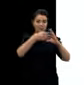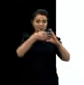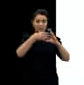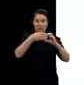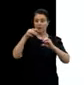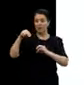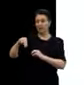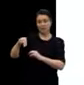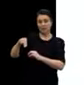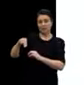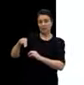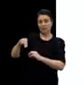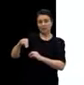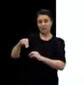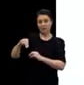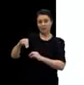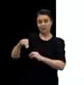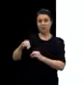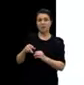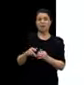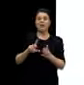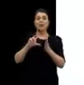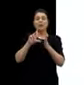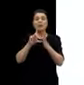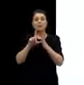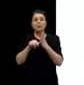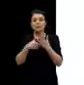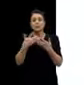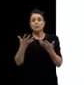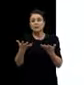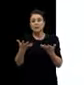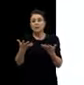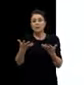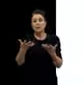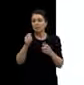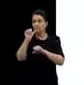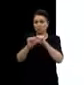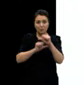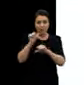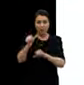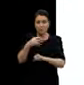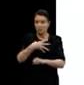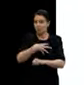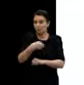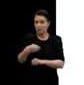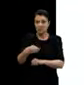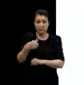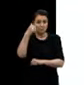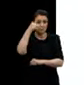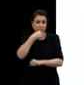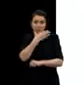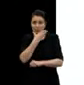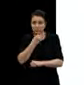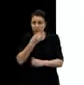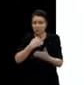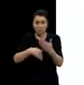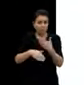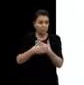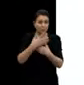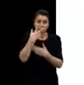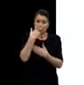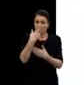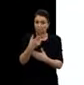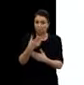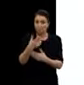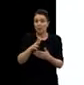Se não fosse o crossing over, os filhos iam ser todos iguais, os filhos, as filhas. Então, às vezes, o mesmo